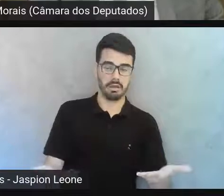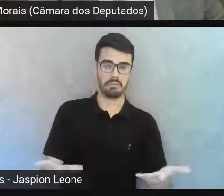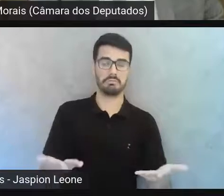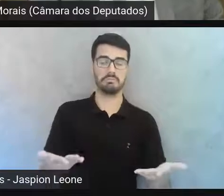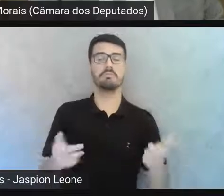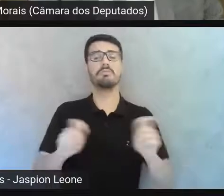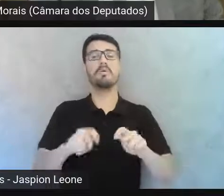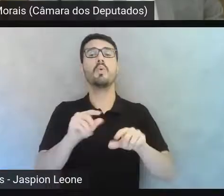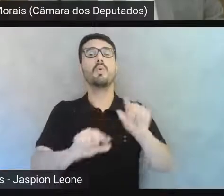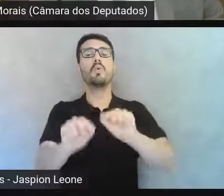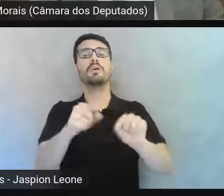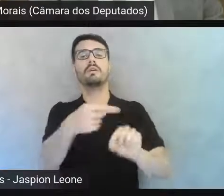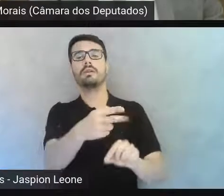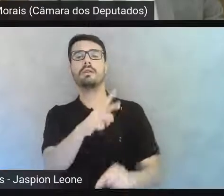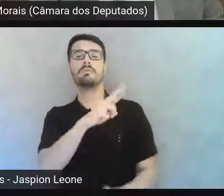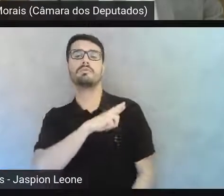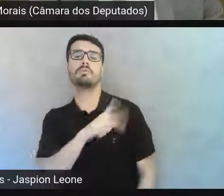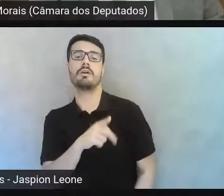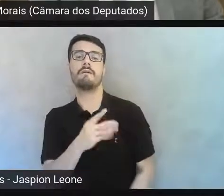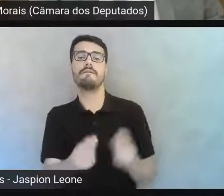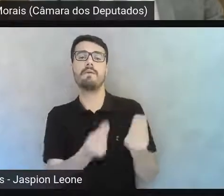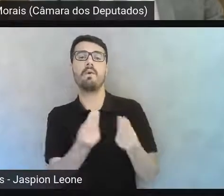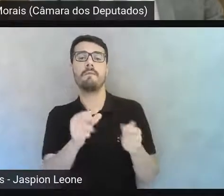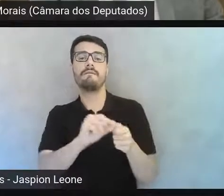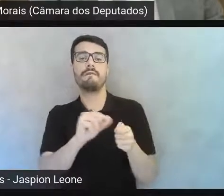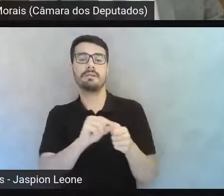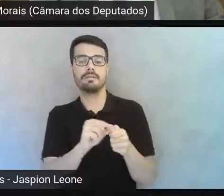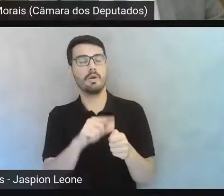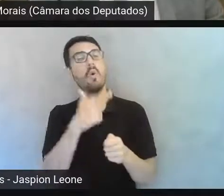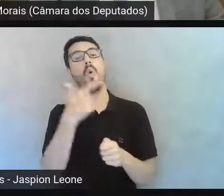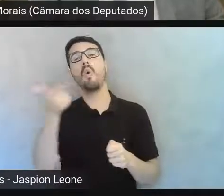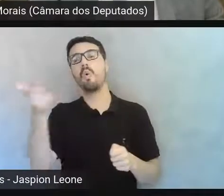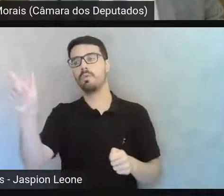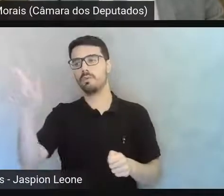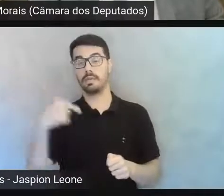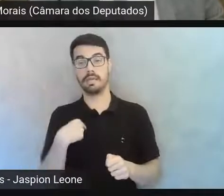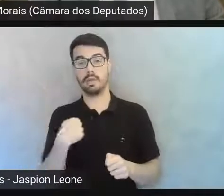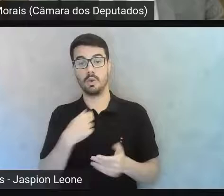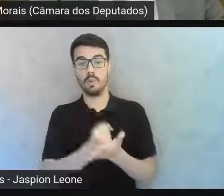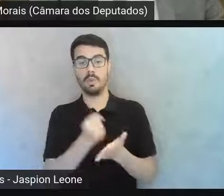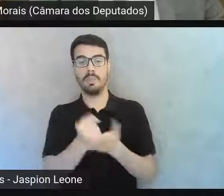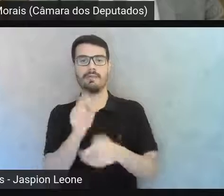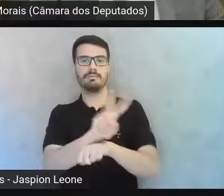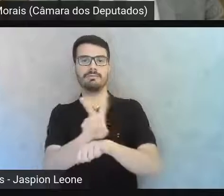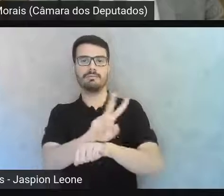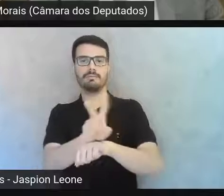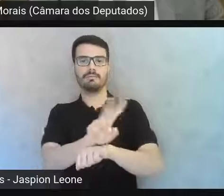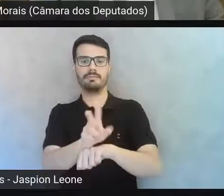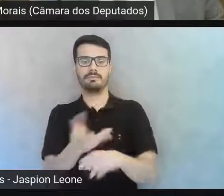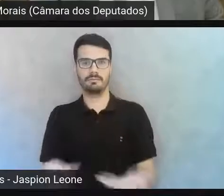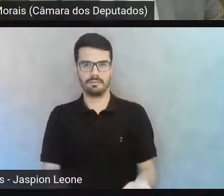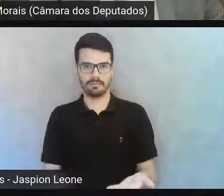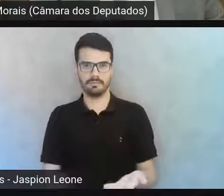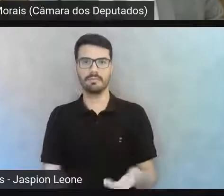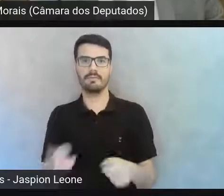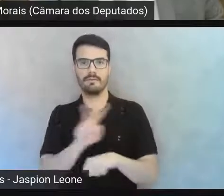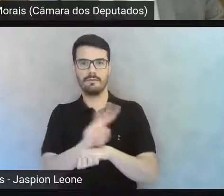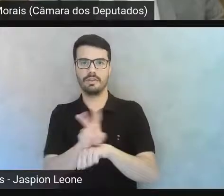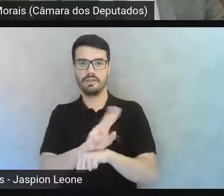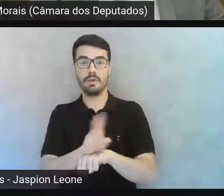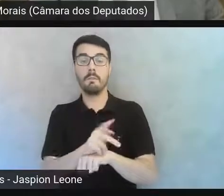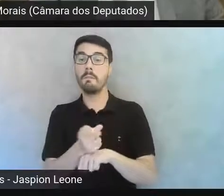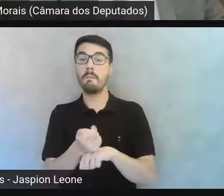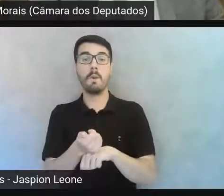feito? Então, essa é outra situação. Eu sou o contrato de vigilância. Vigilância, normalmente, foi um dos poucos